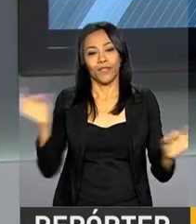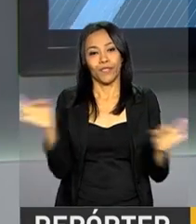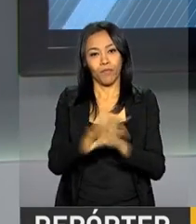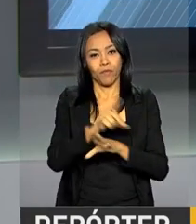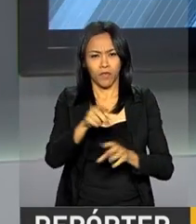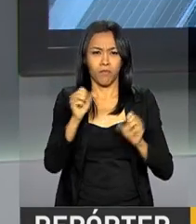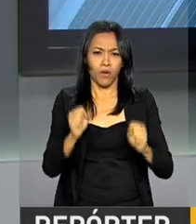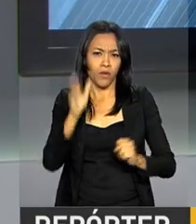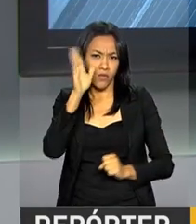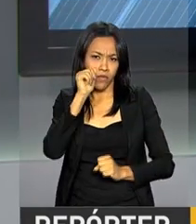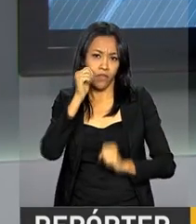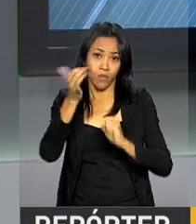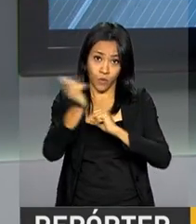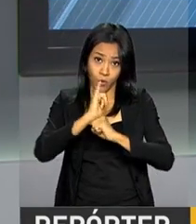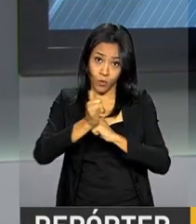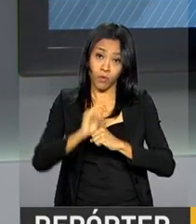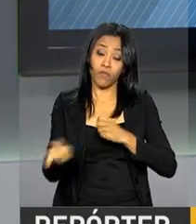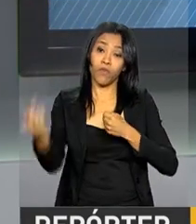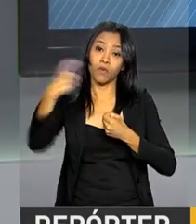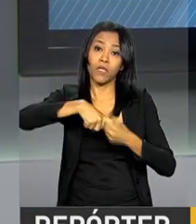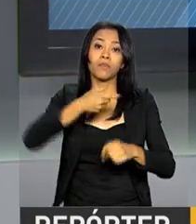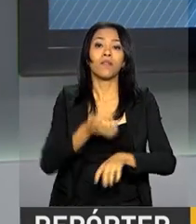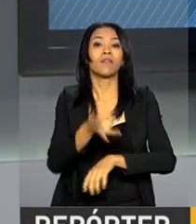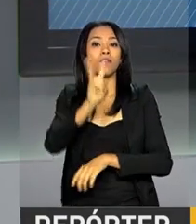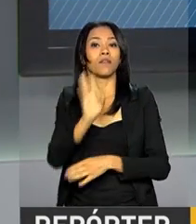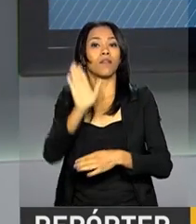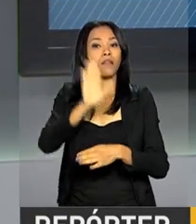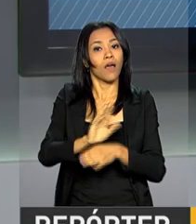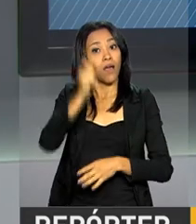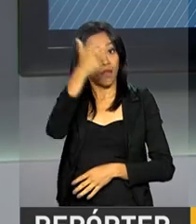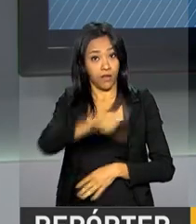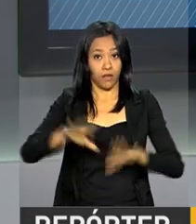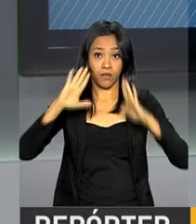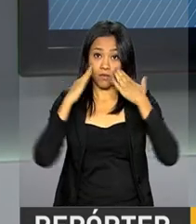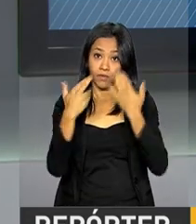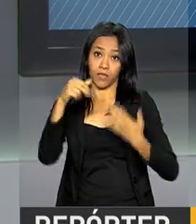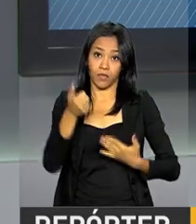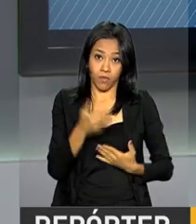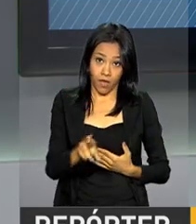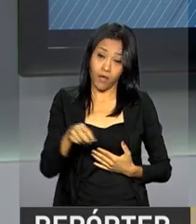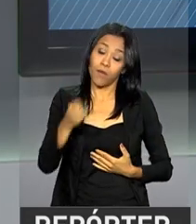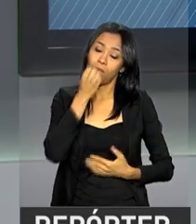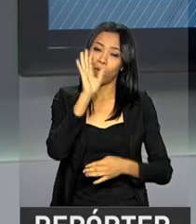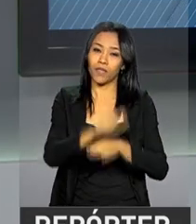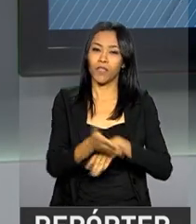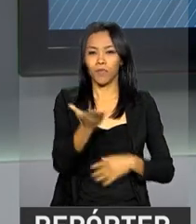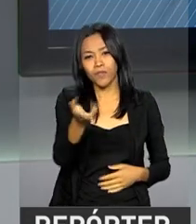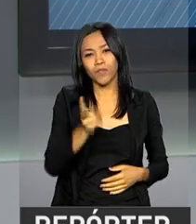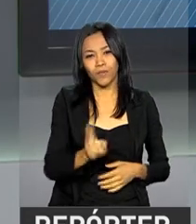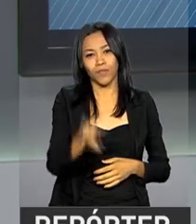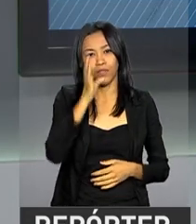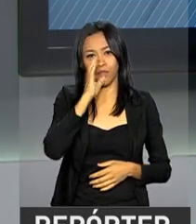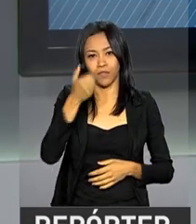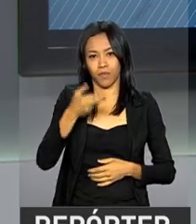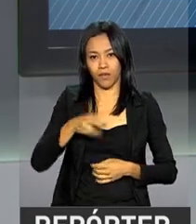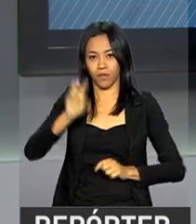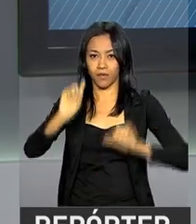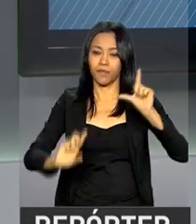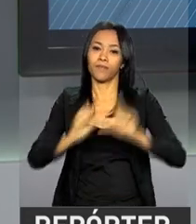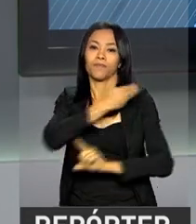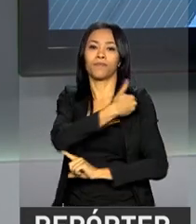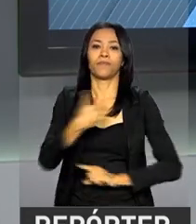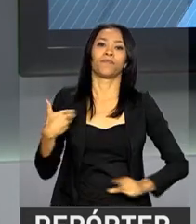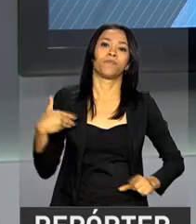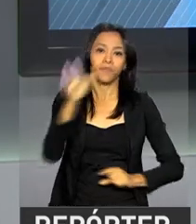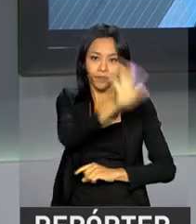as reportagens no youtube voltamos às três da tarde na próxima edição do repórter nbb uma boa tarde pra você e continue na nbr